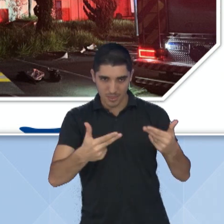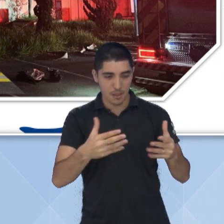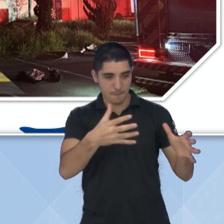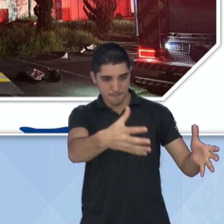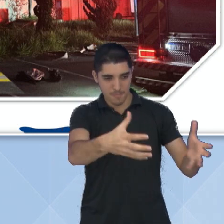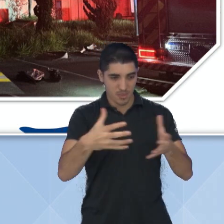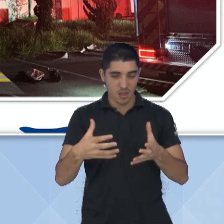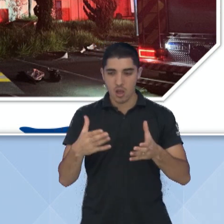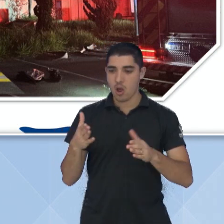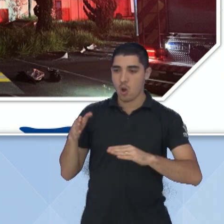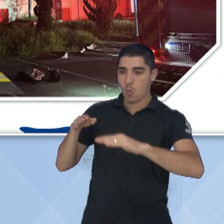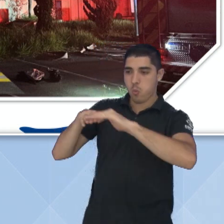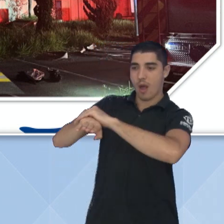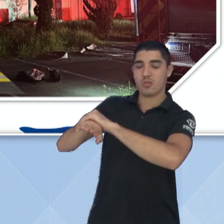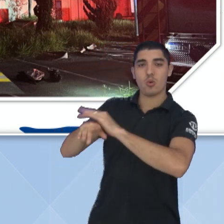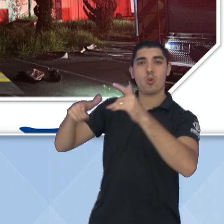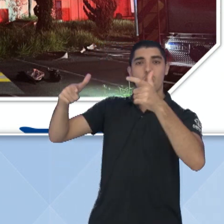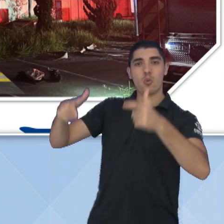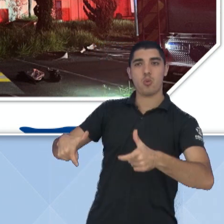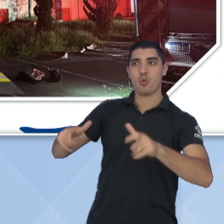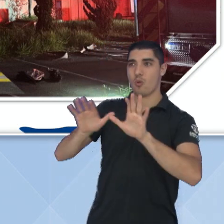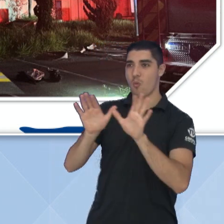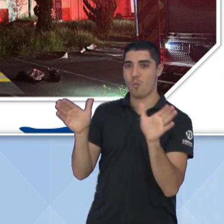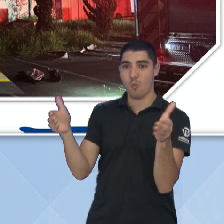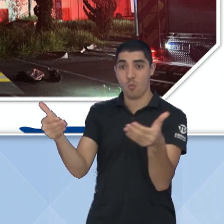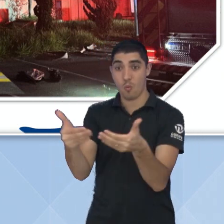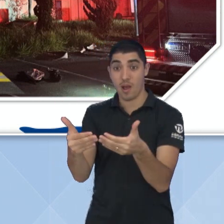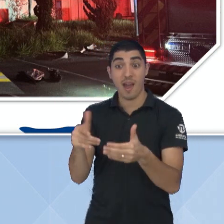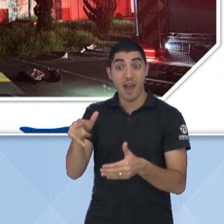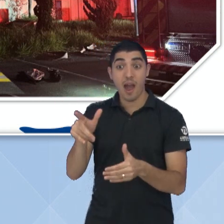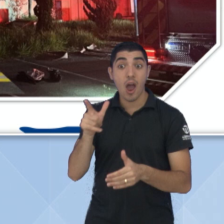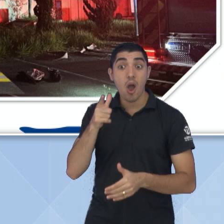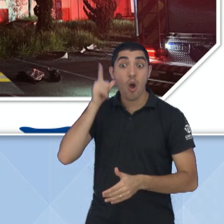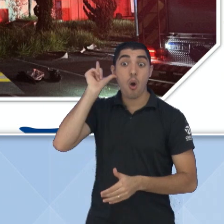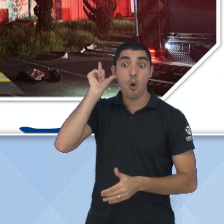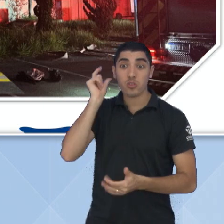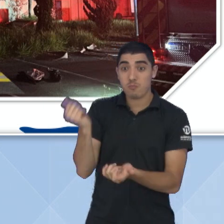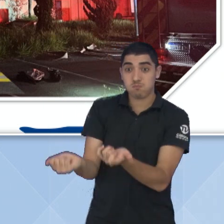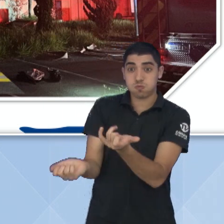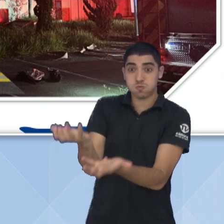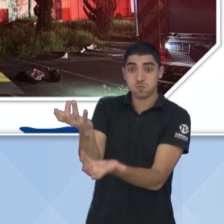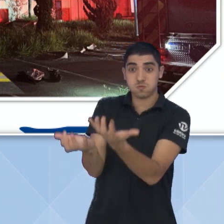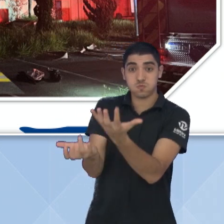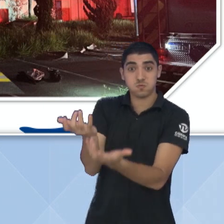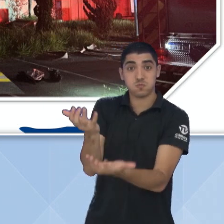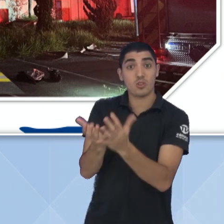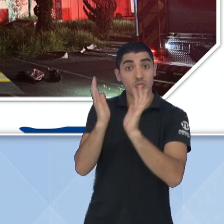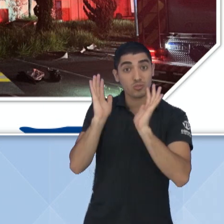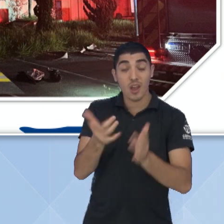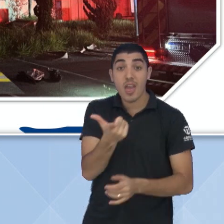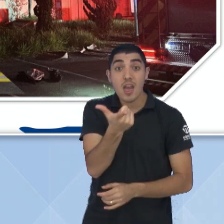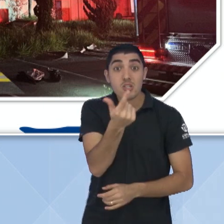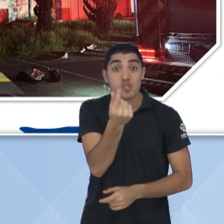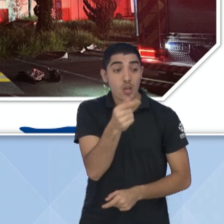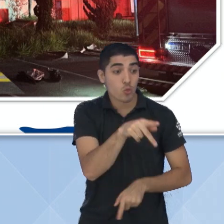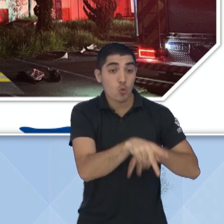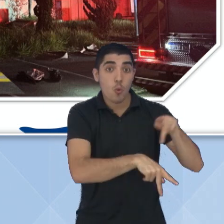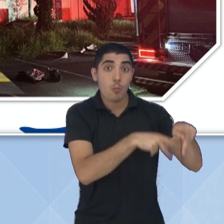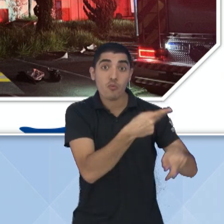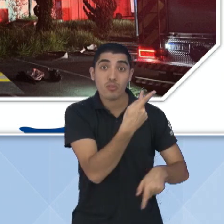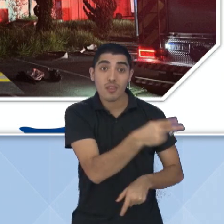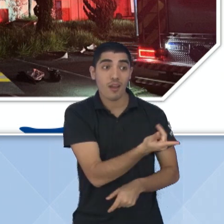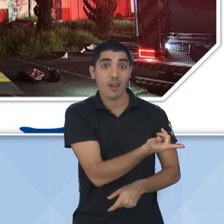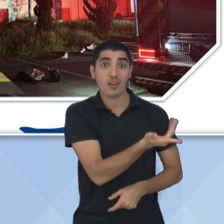dentro de um galpão. Aí pegou fogo tudo ontem, dinheiro público. Dinheiro que